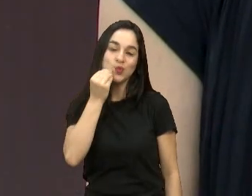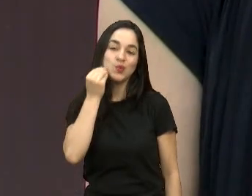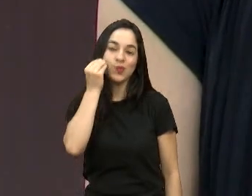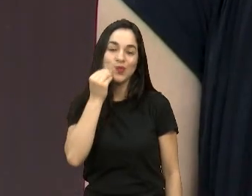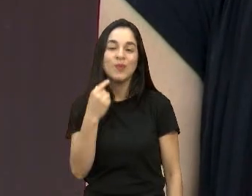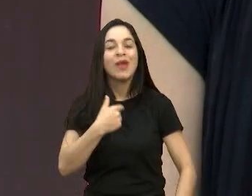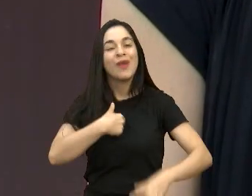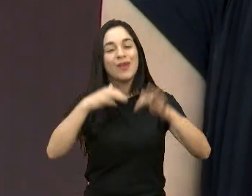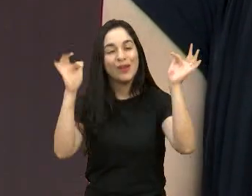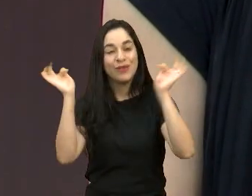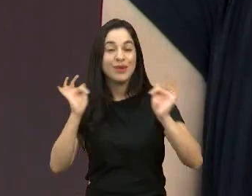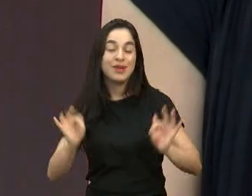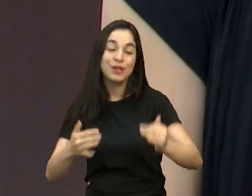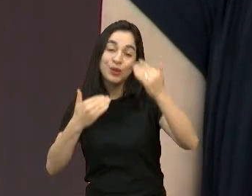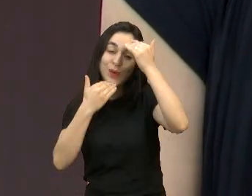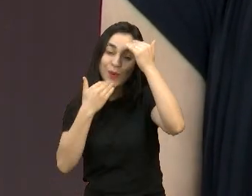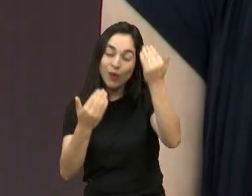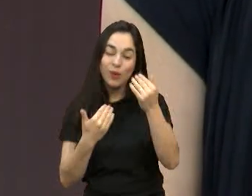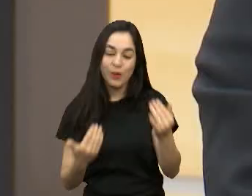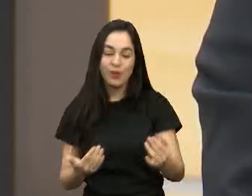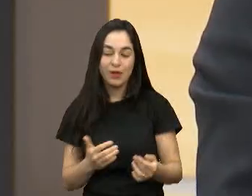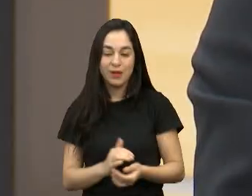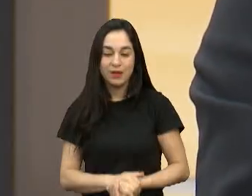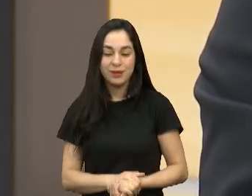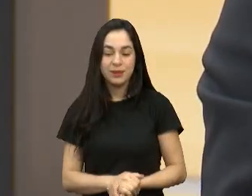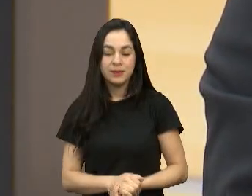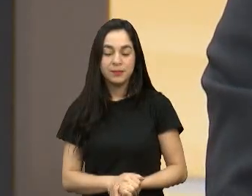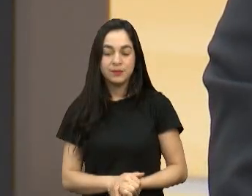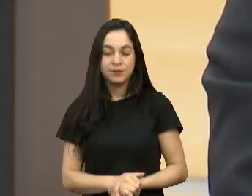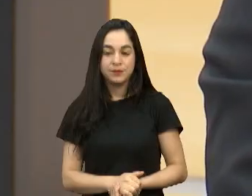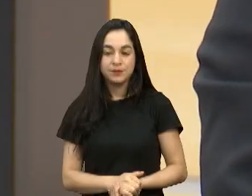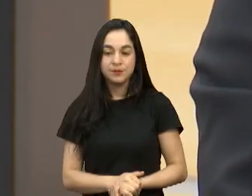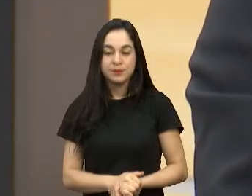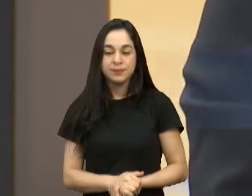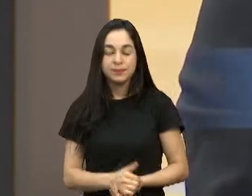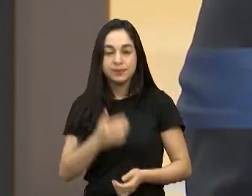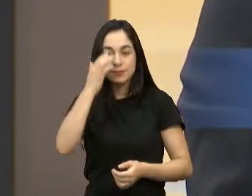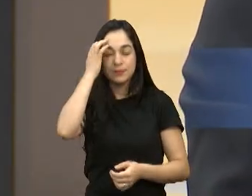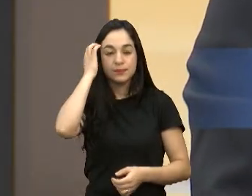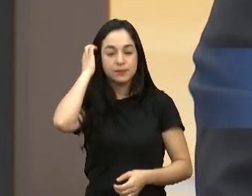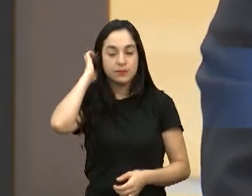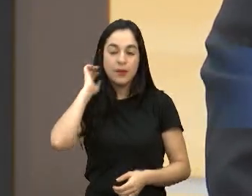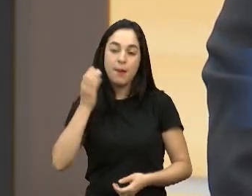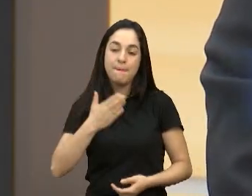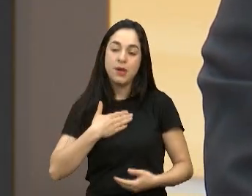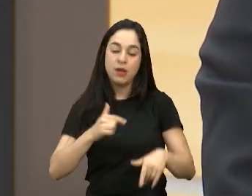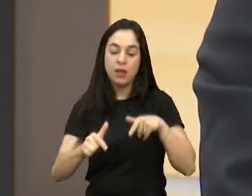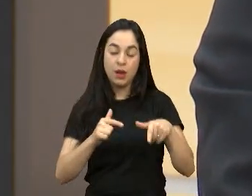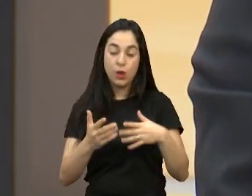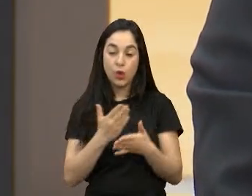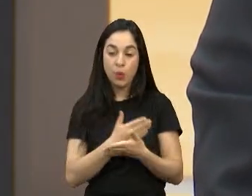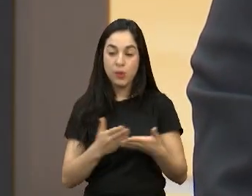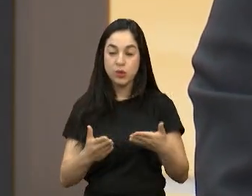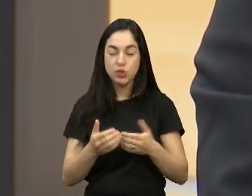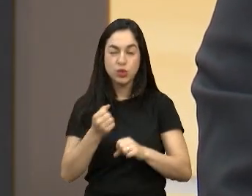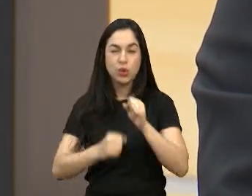fiquei muito feliz e muito honrada por conta disso. A minha carreira começou lá para meados dos anos